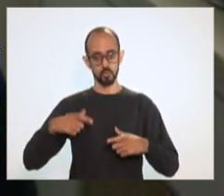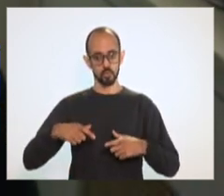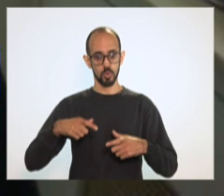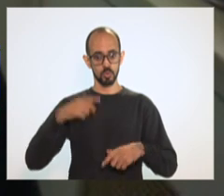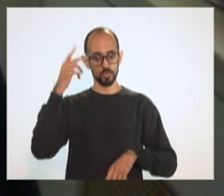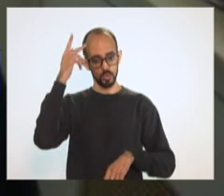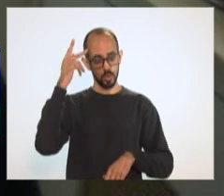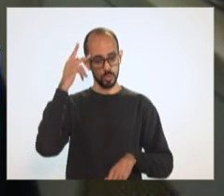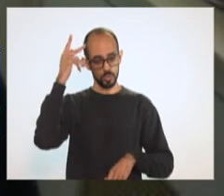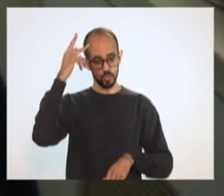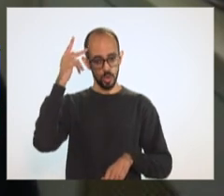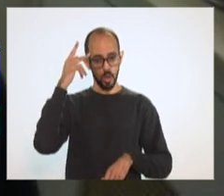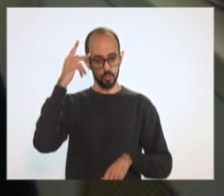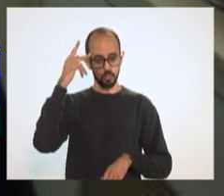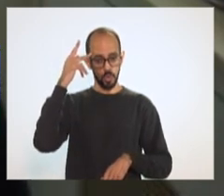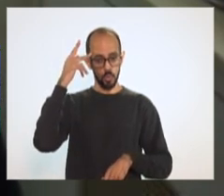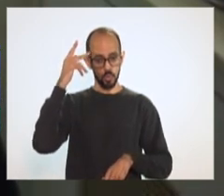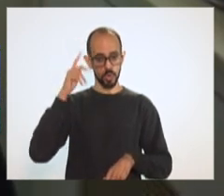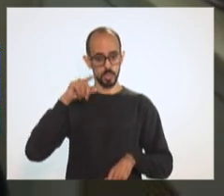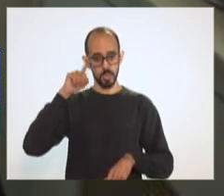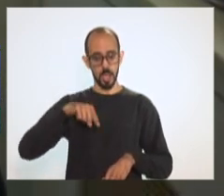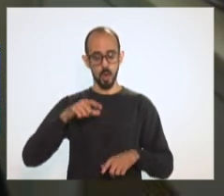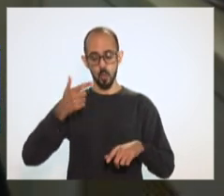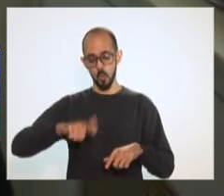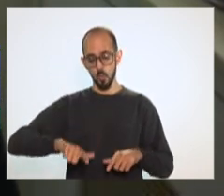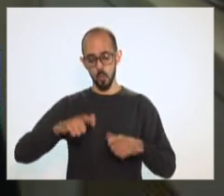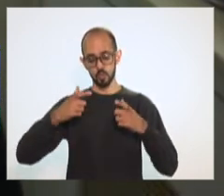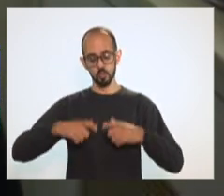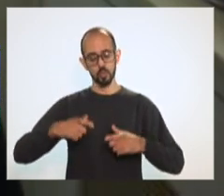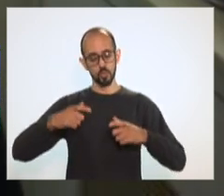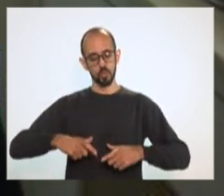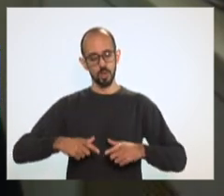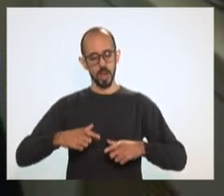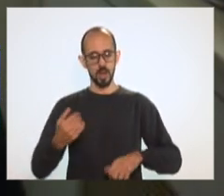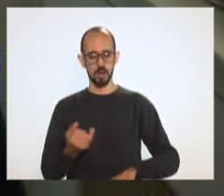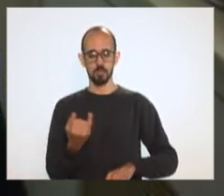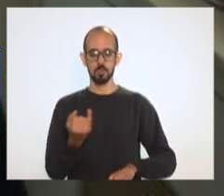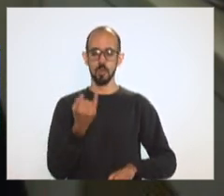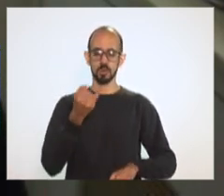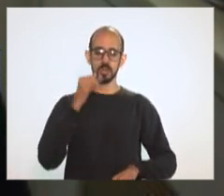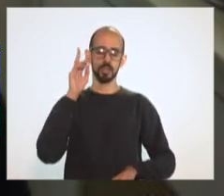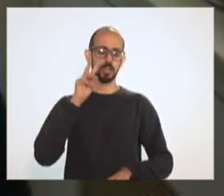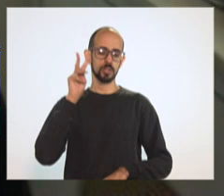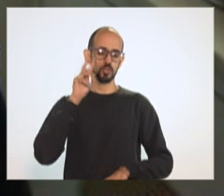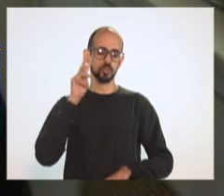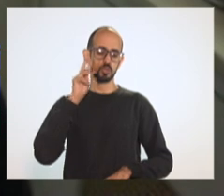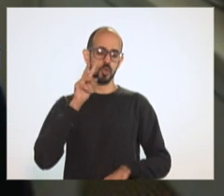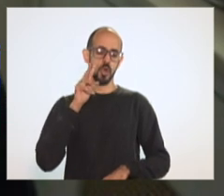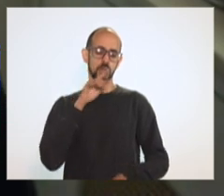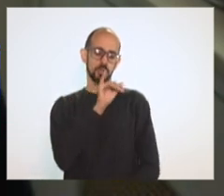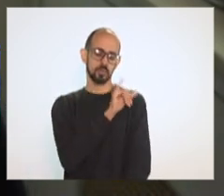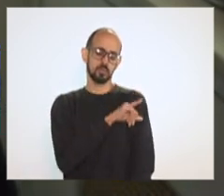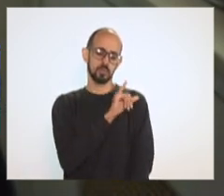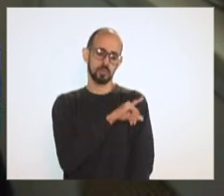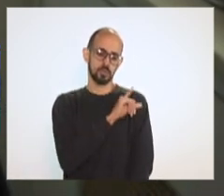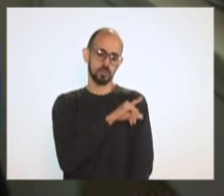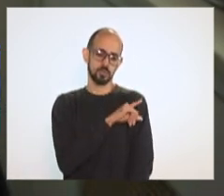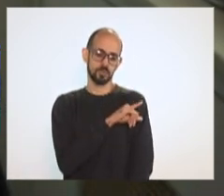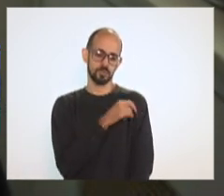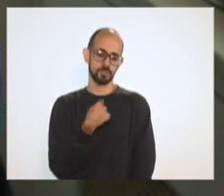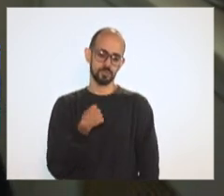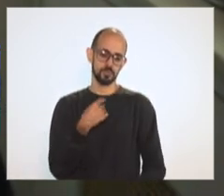Cristóvão que é o outro berço da história da nossa cidade eu